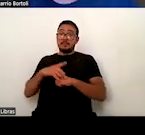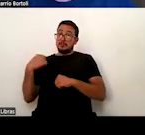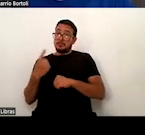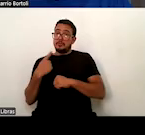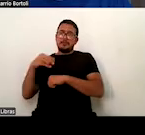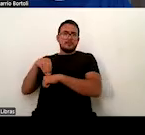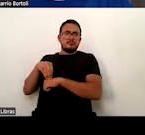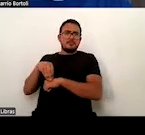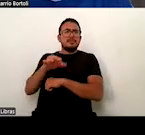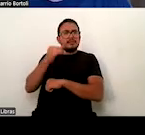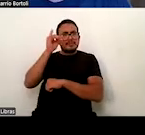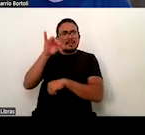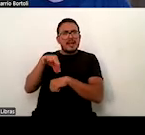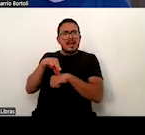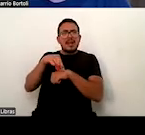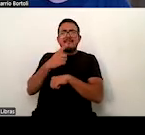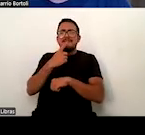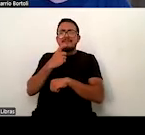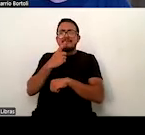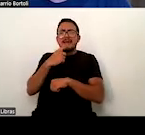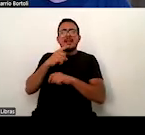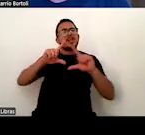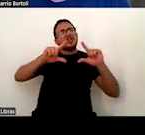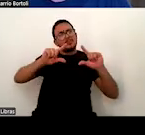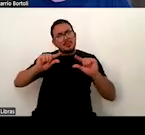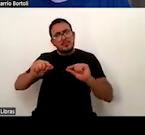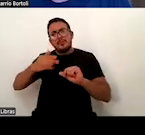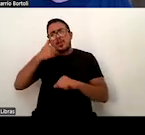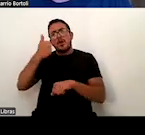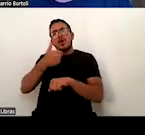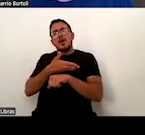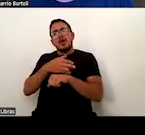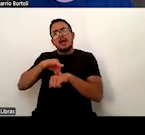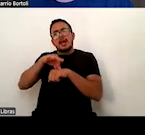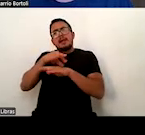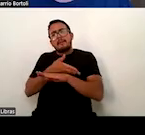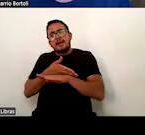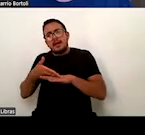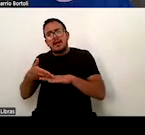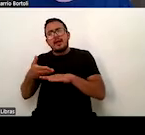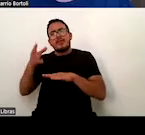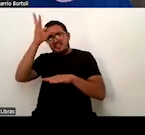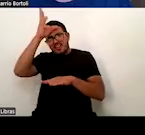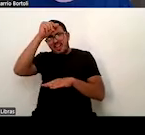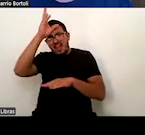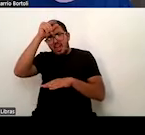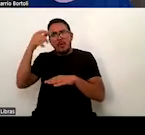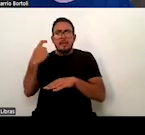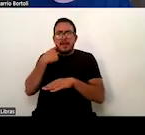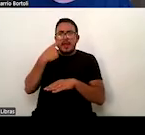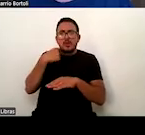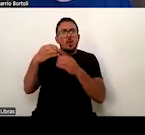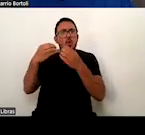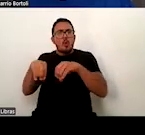vermelha e priorizar carnes brancas, ovos, leite, e outras fontes de proteína